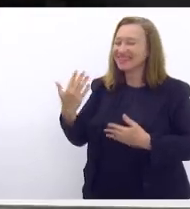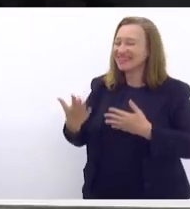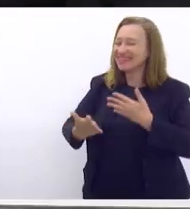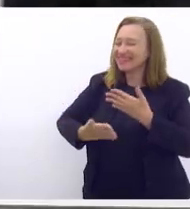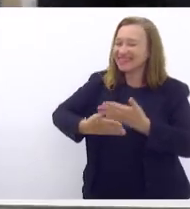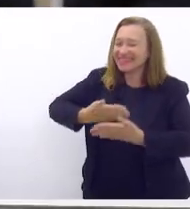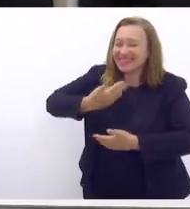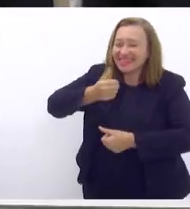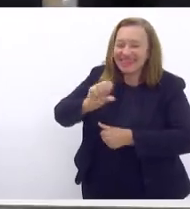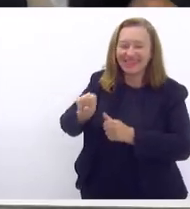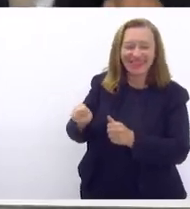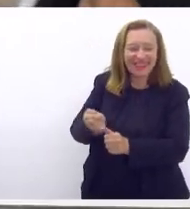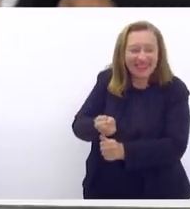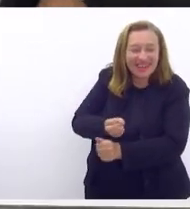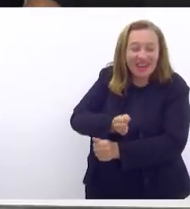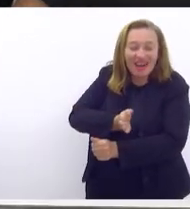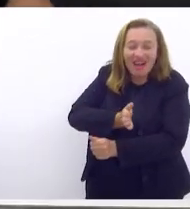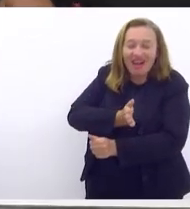reviverá.